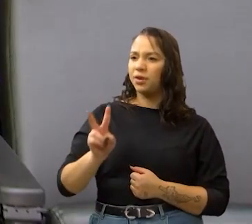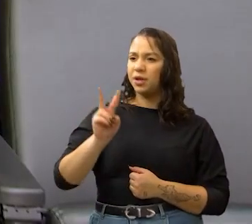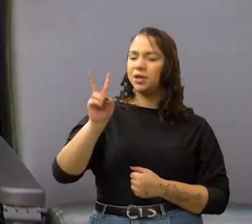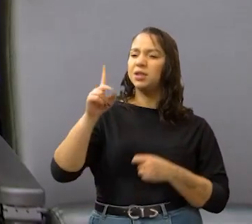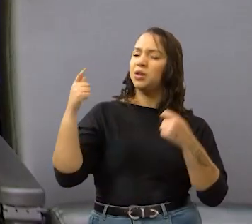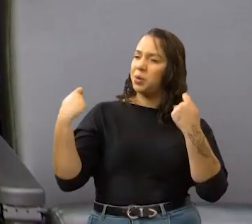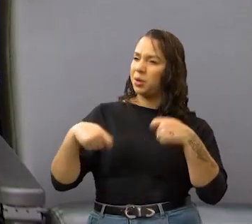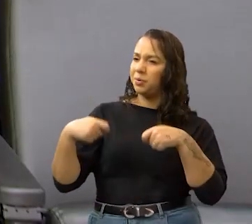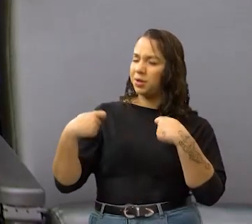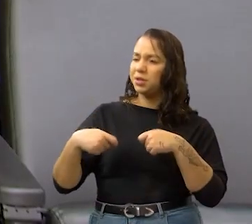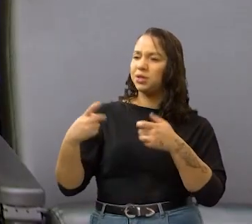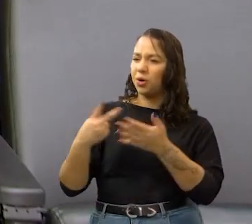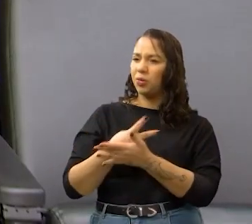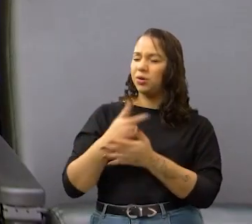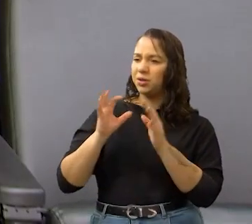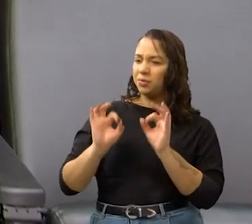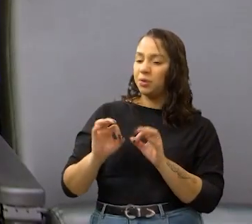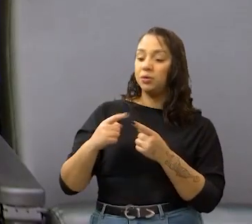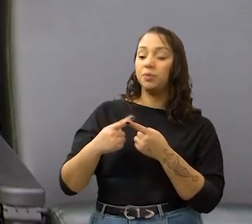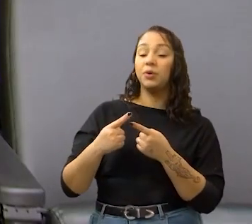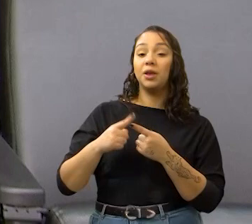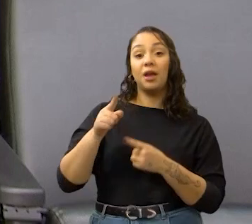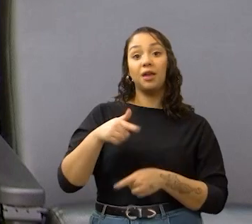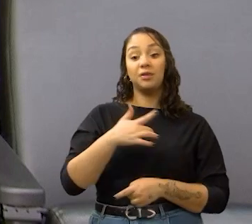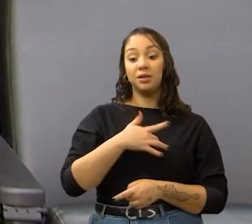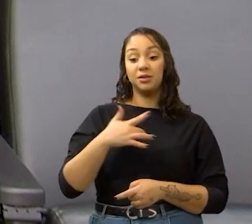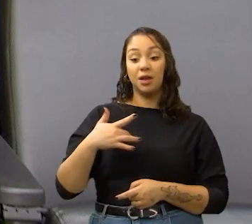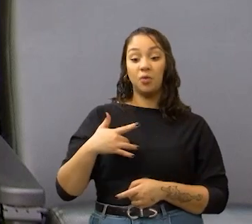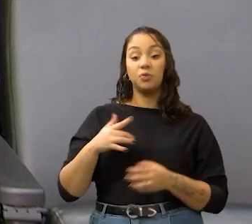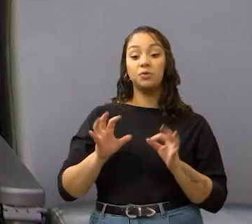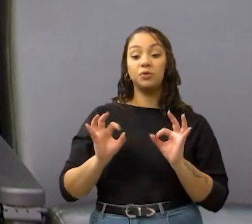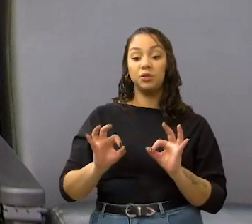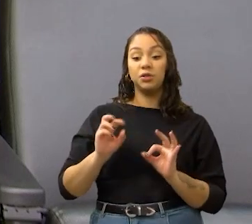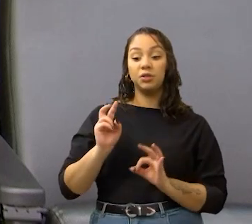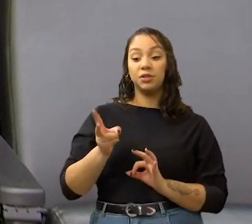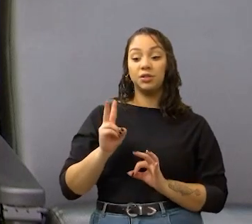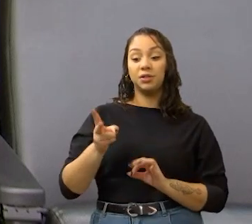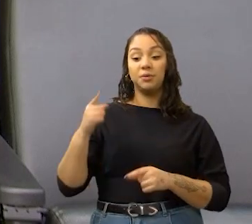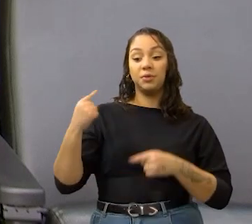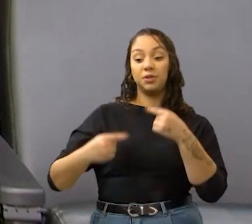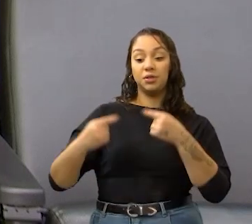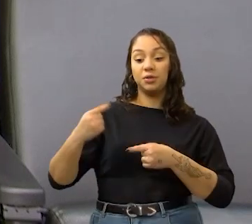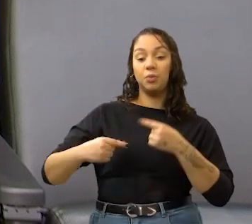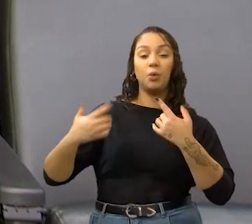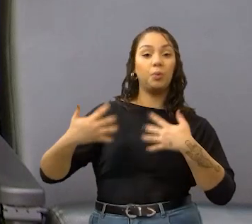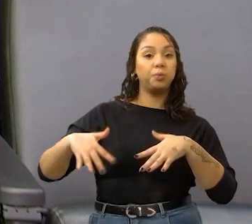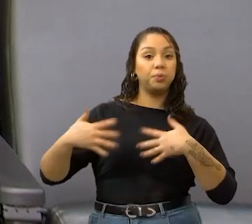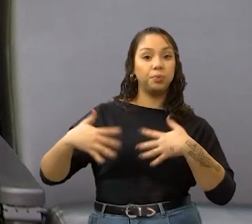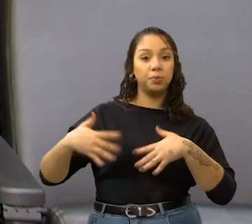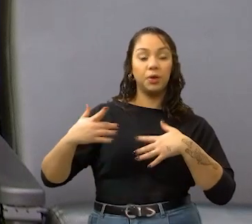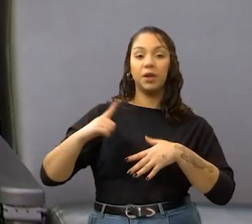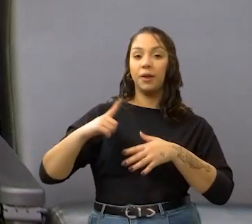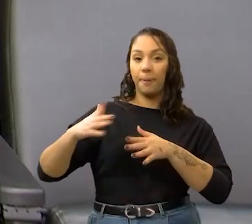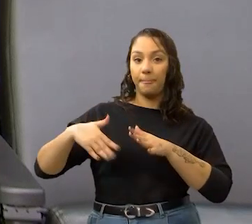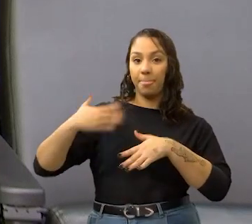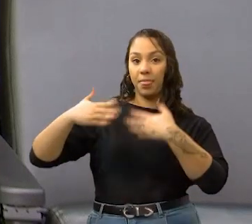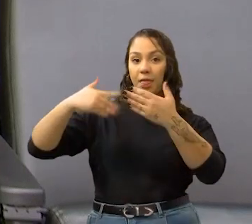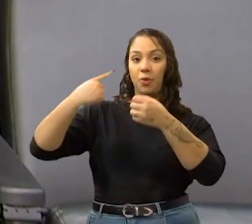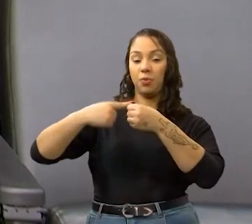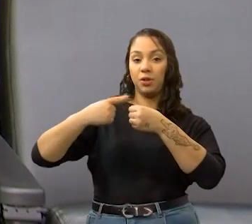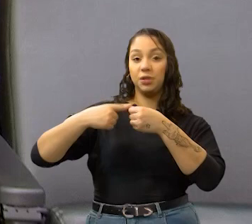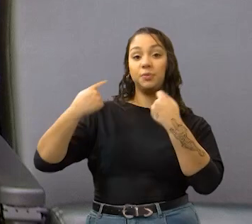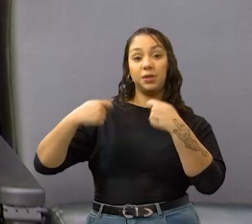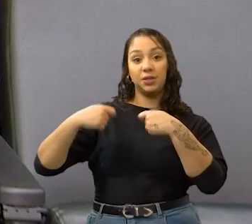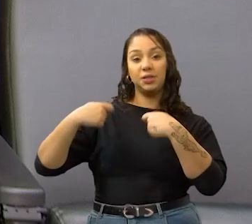valorização necessária mesmo que precisa acontecer, porque questão de saúde, né, é sempre uma discussão muito grande e é